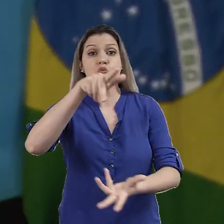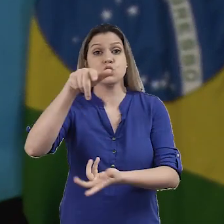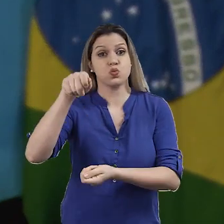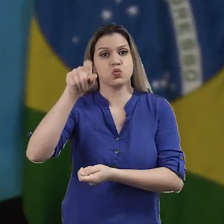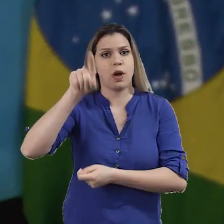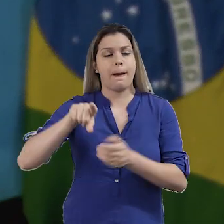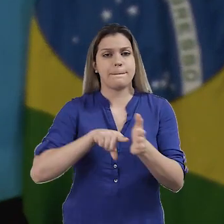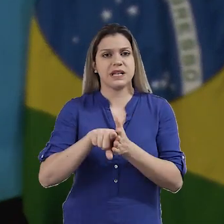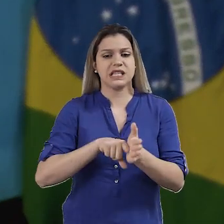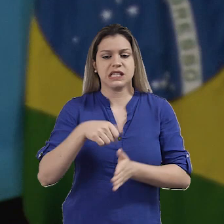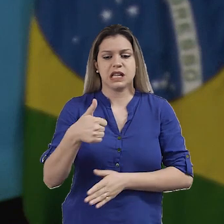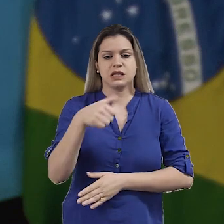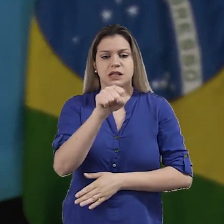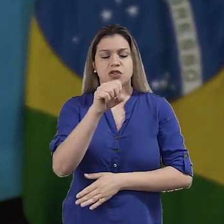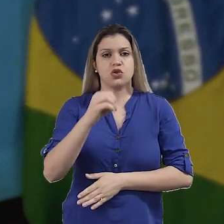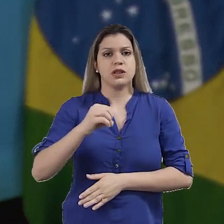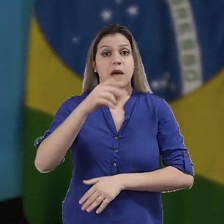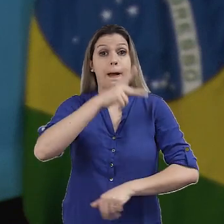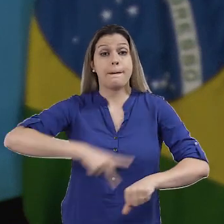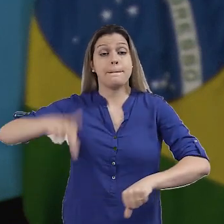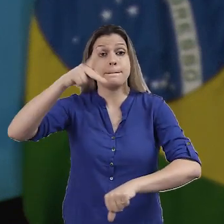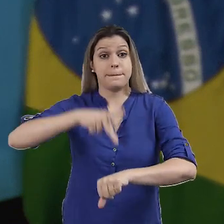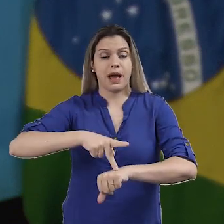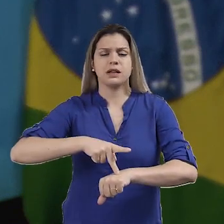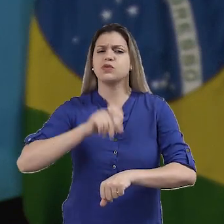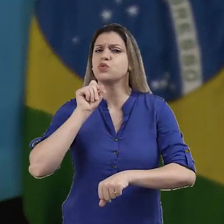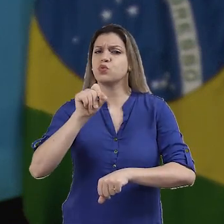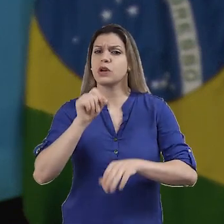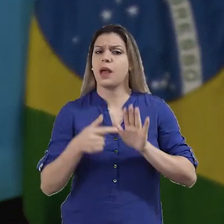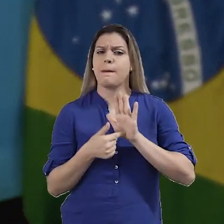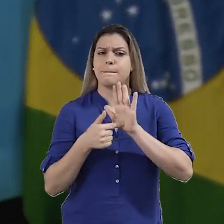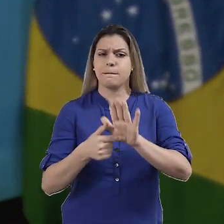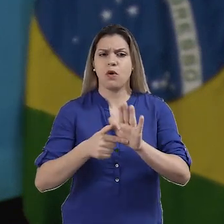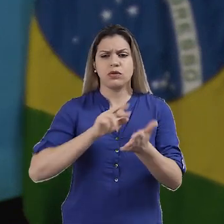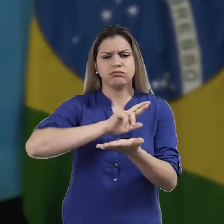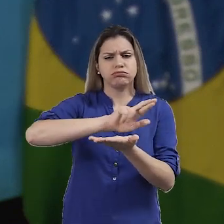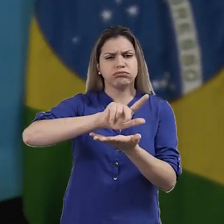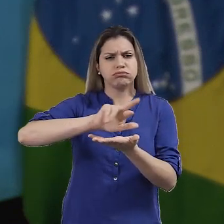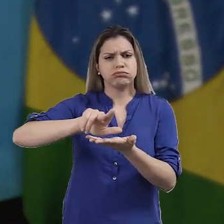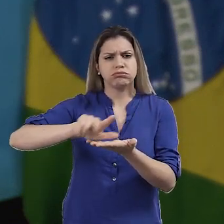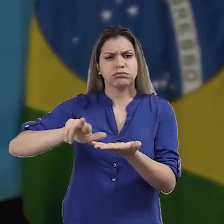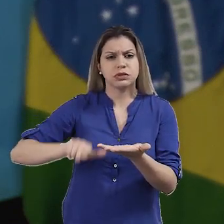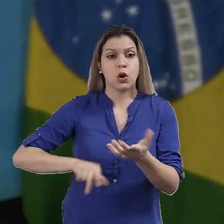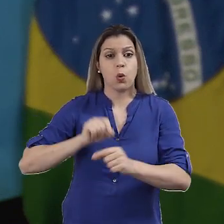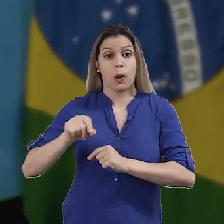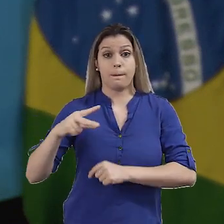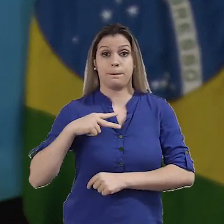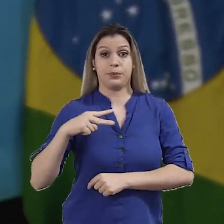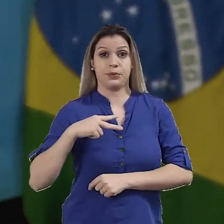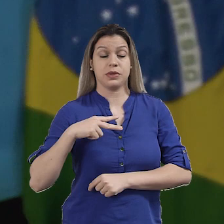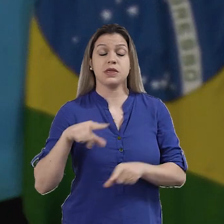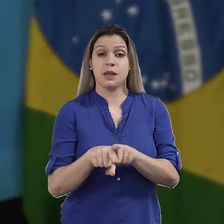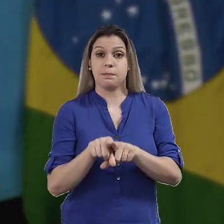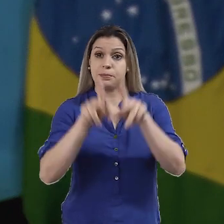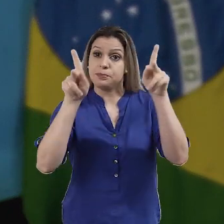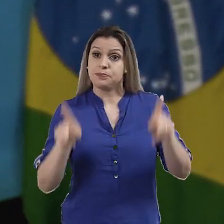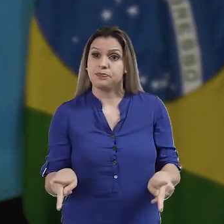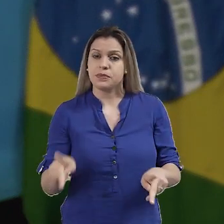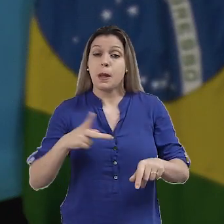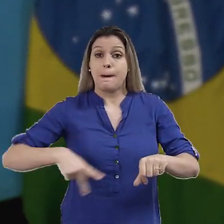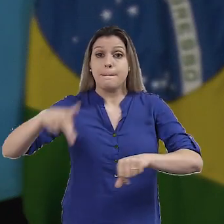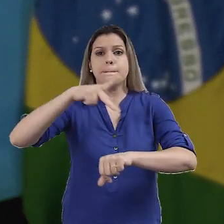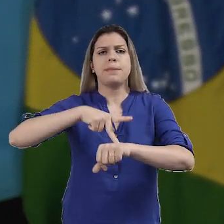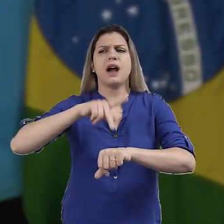é realizada em 180 países e mostra em diversos setores privados e públicos